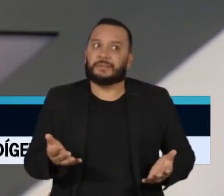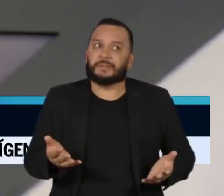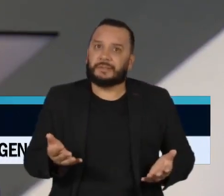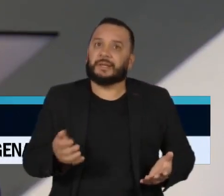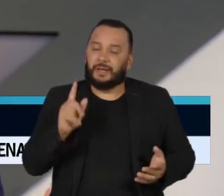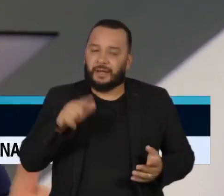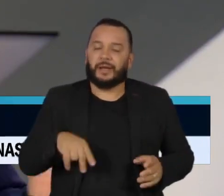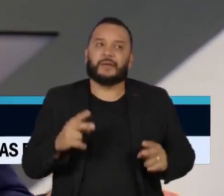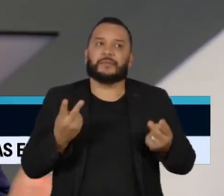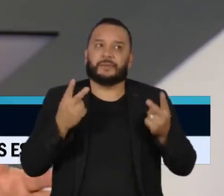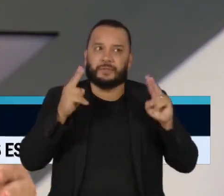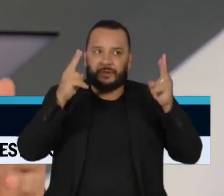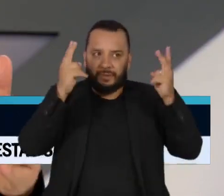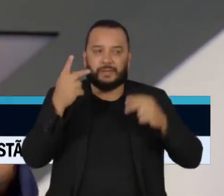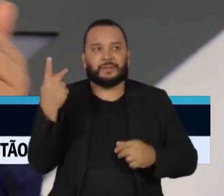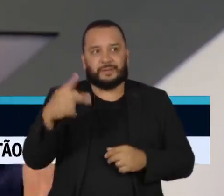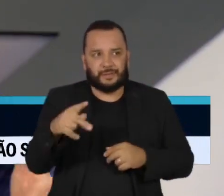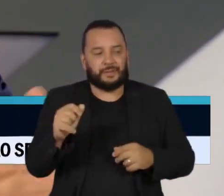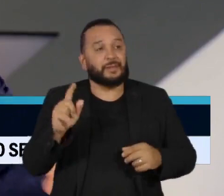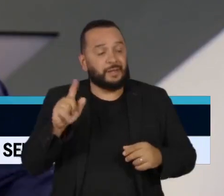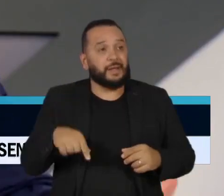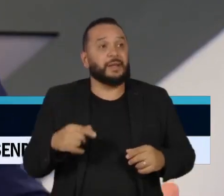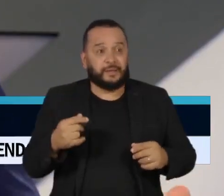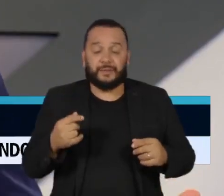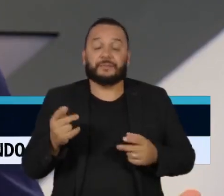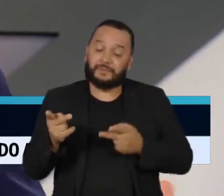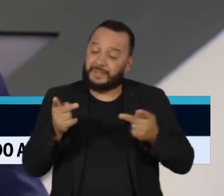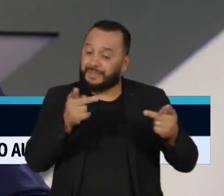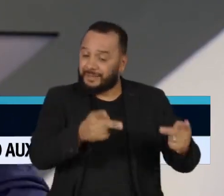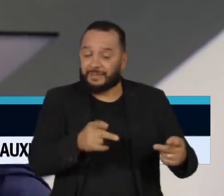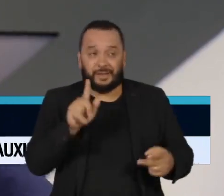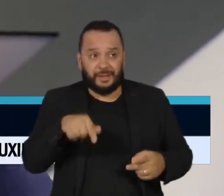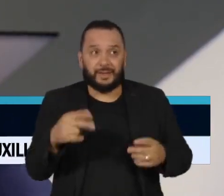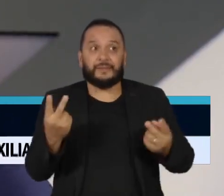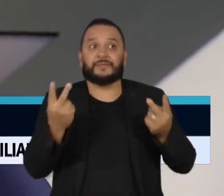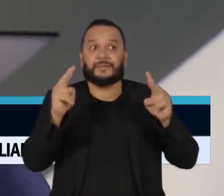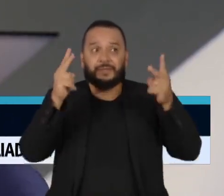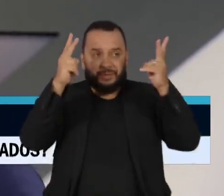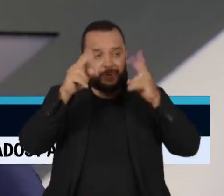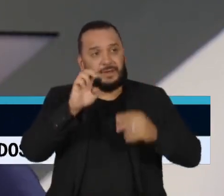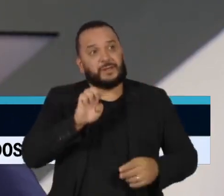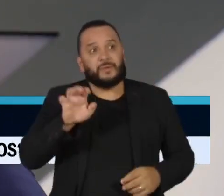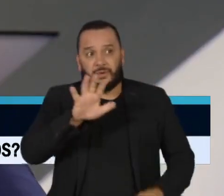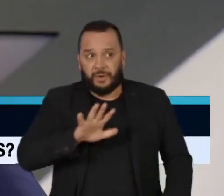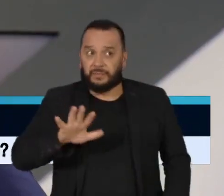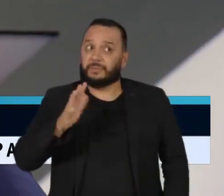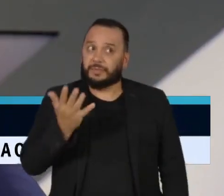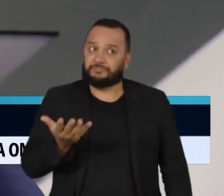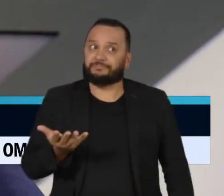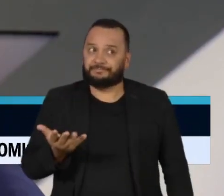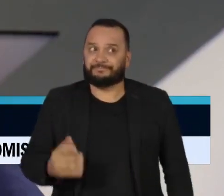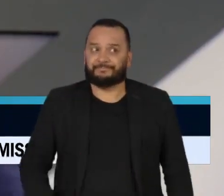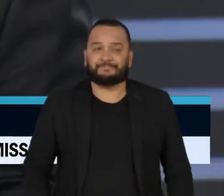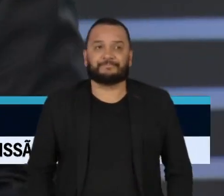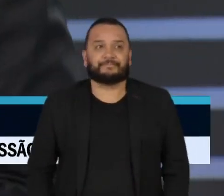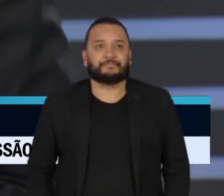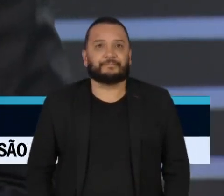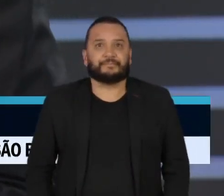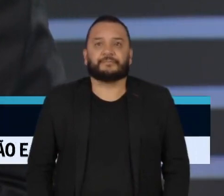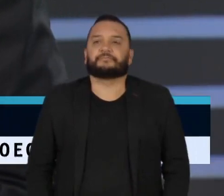é uma vitória dele essa vitória essa essa visita né Inesperada para muita gente foi né